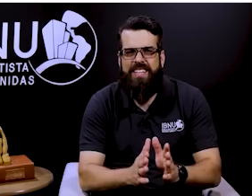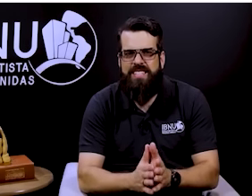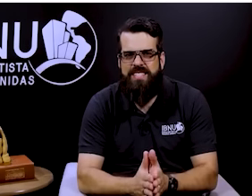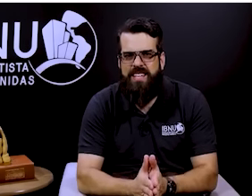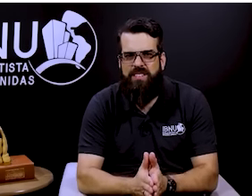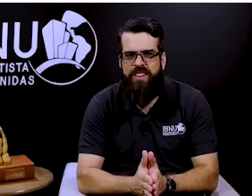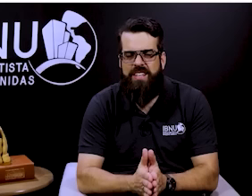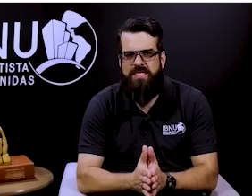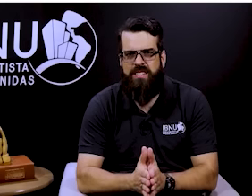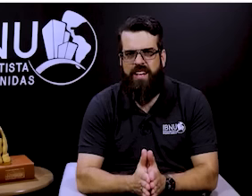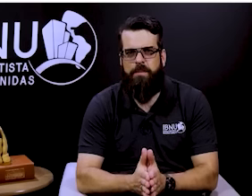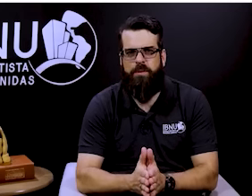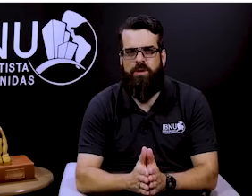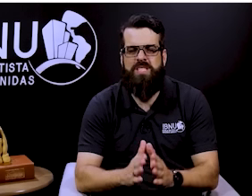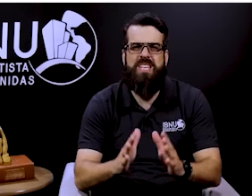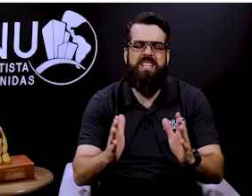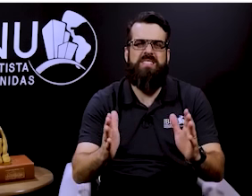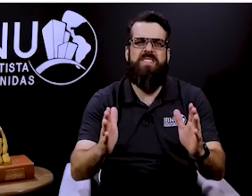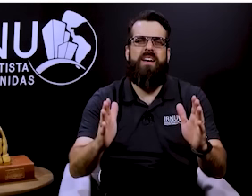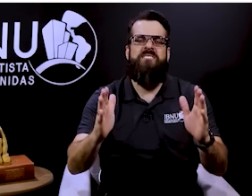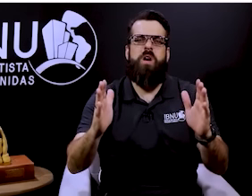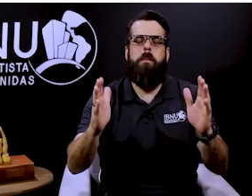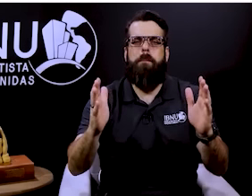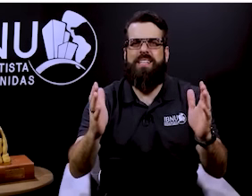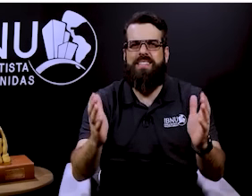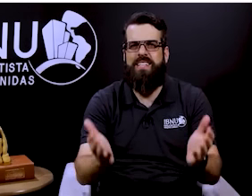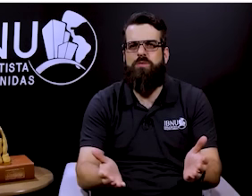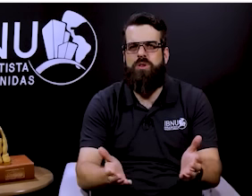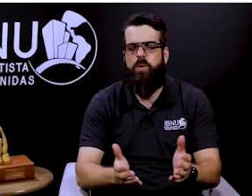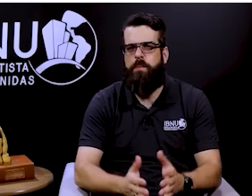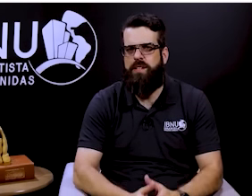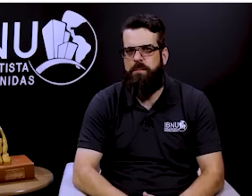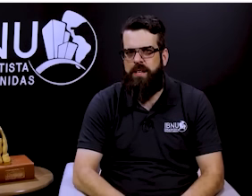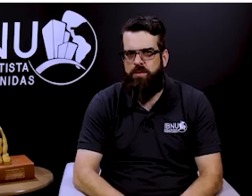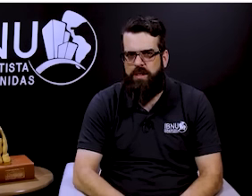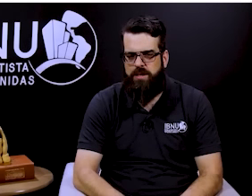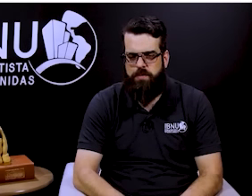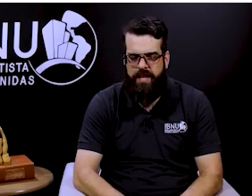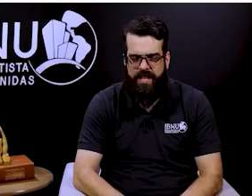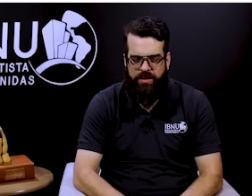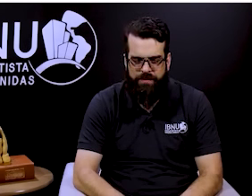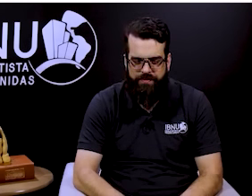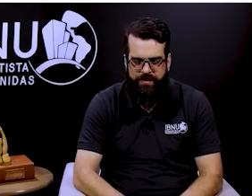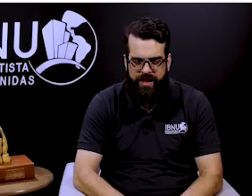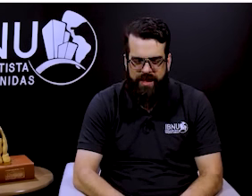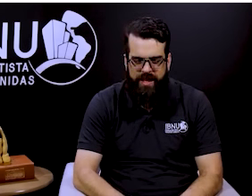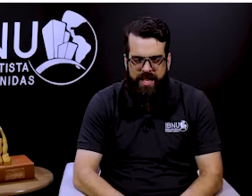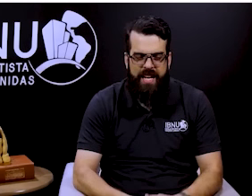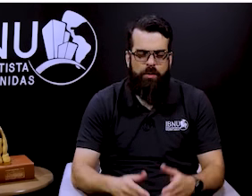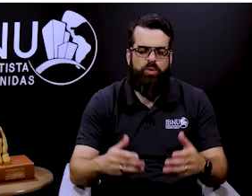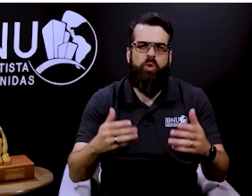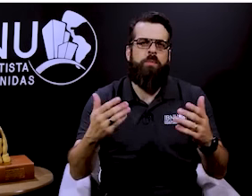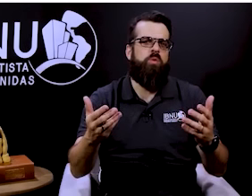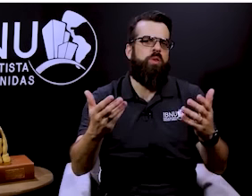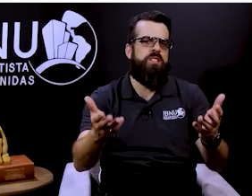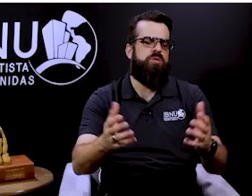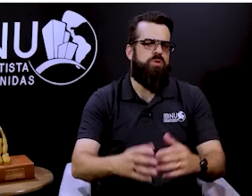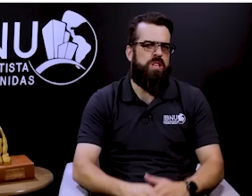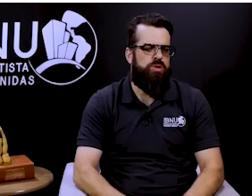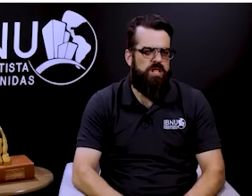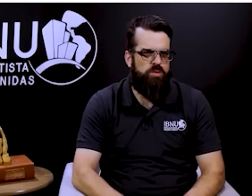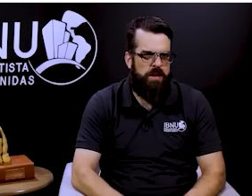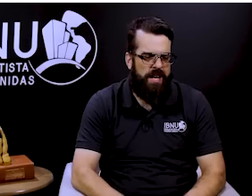E ainda assim ele vem e se entrega por nós. Esse é o padrão de comportamento que é esperado. E era muito comum,